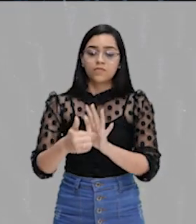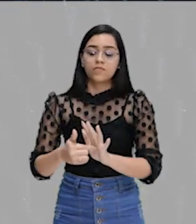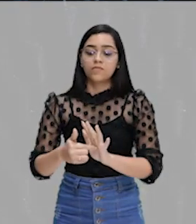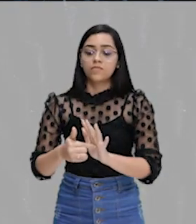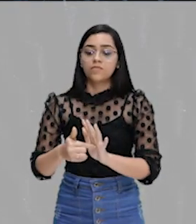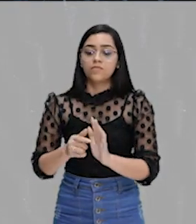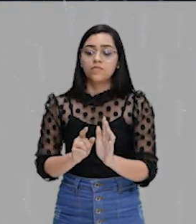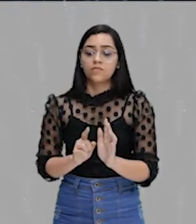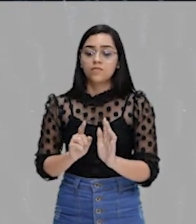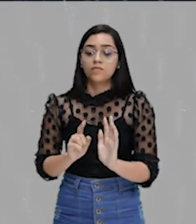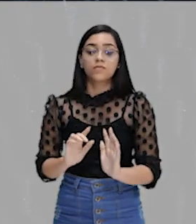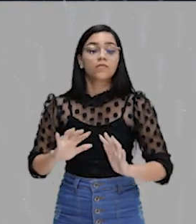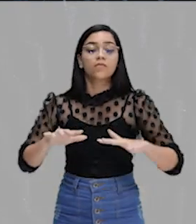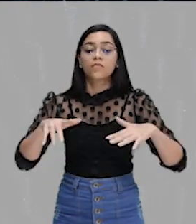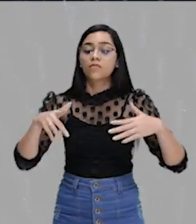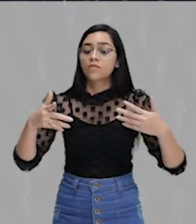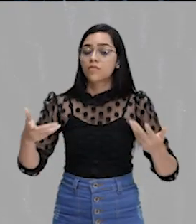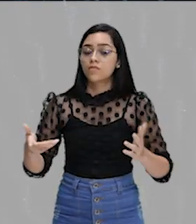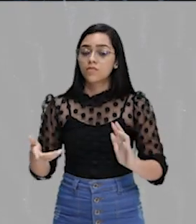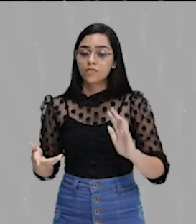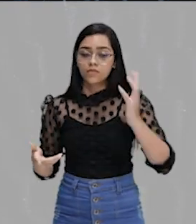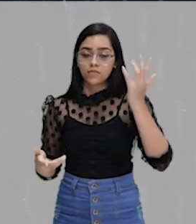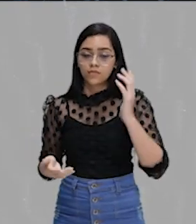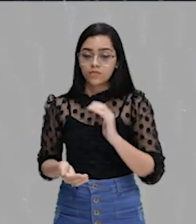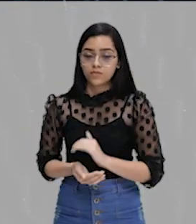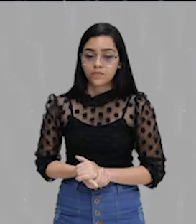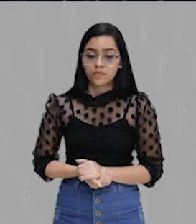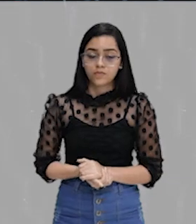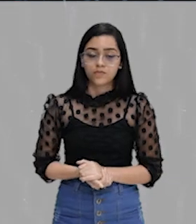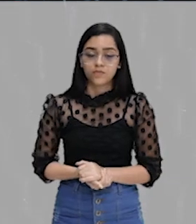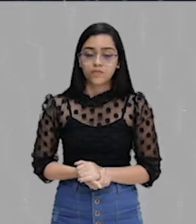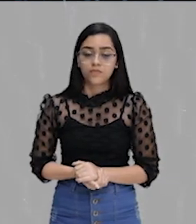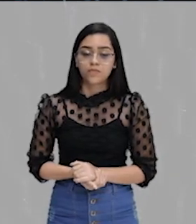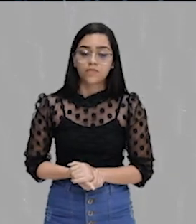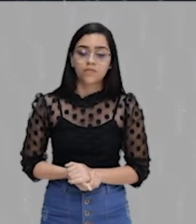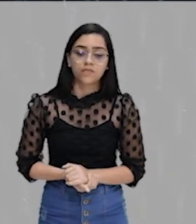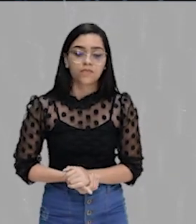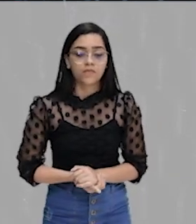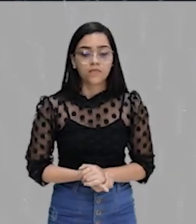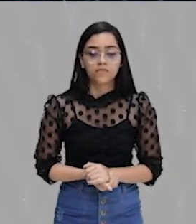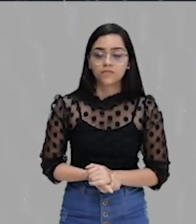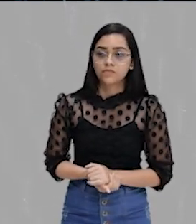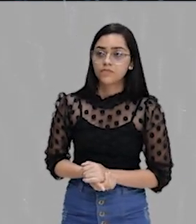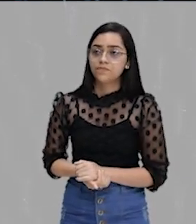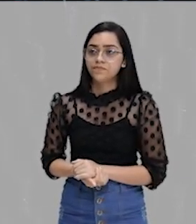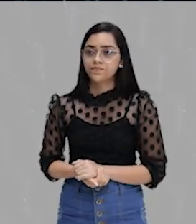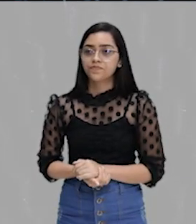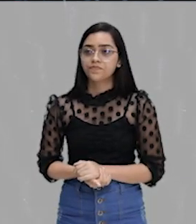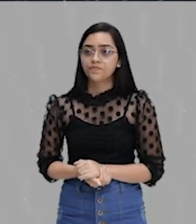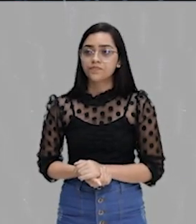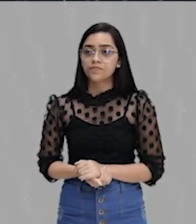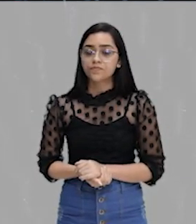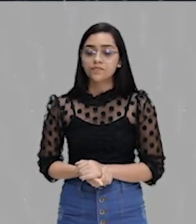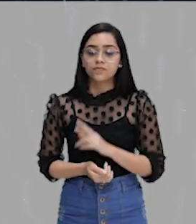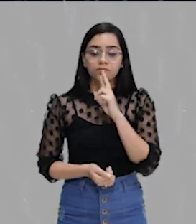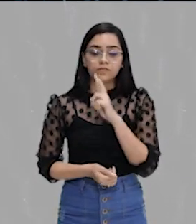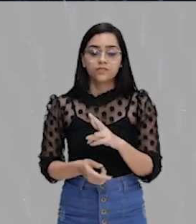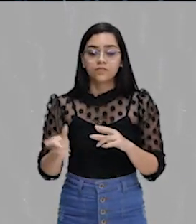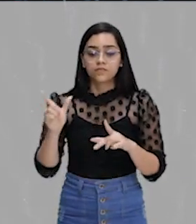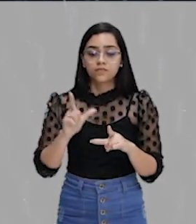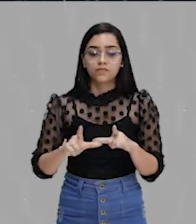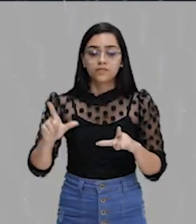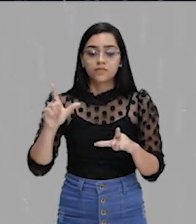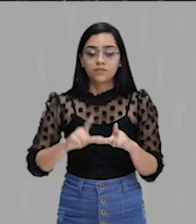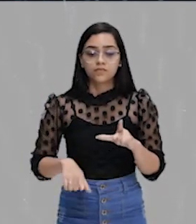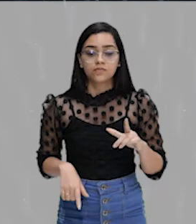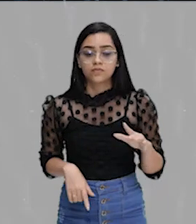objetivo do movimento, demonstrando que sua causa foi. A sua causa foi, resposta,